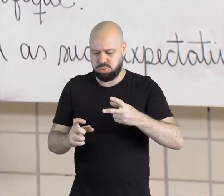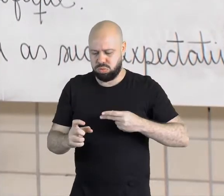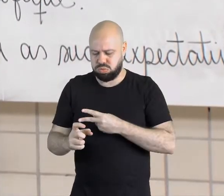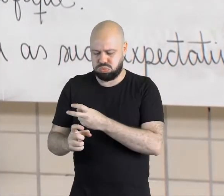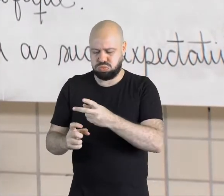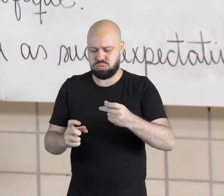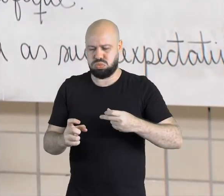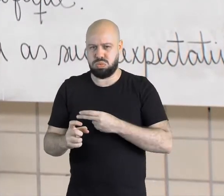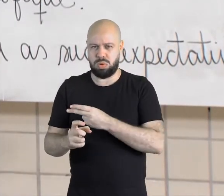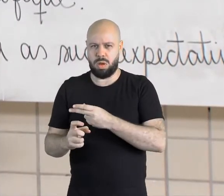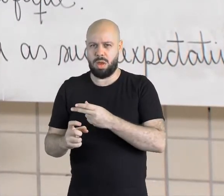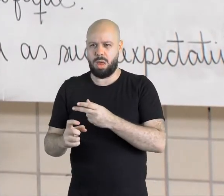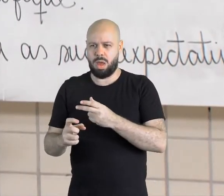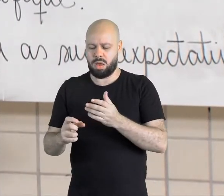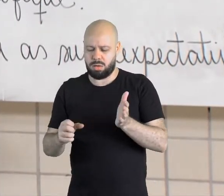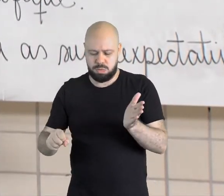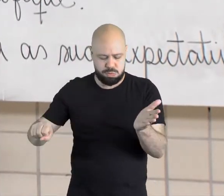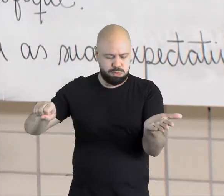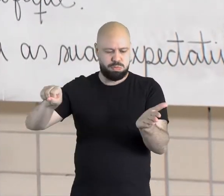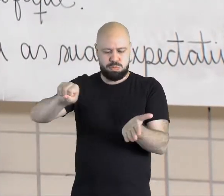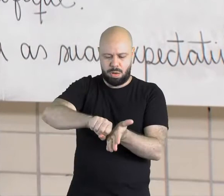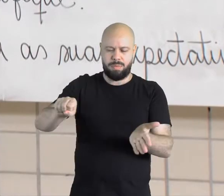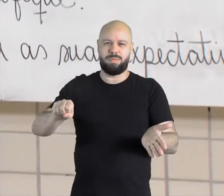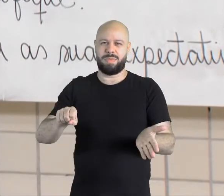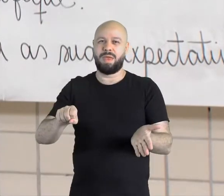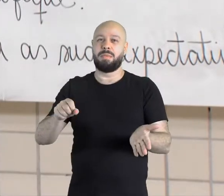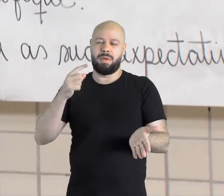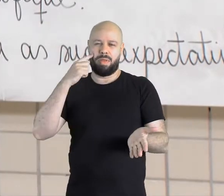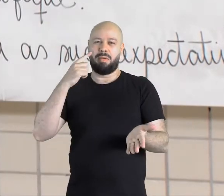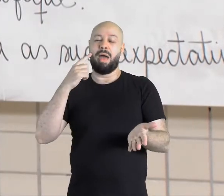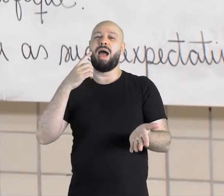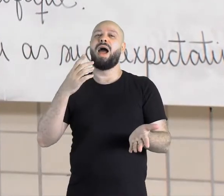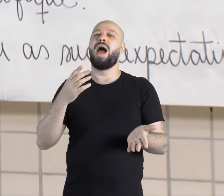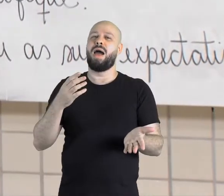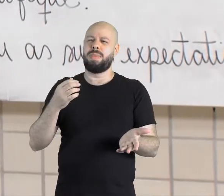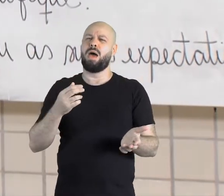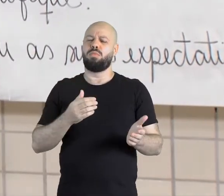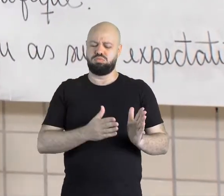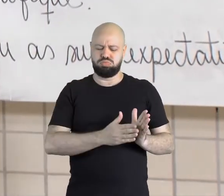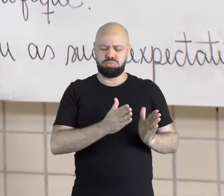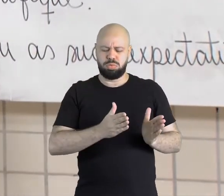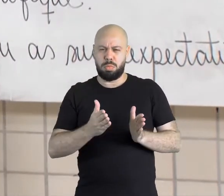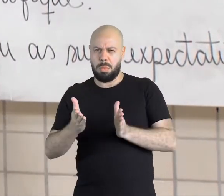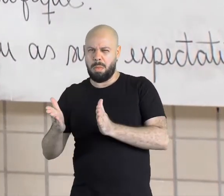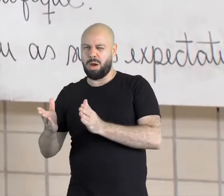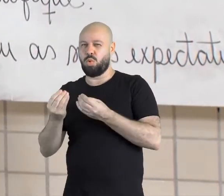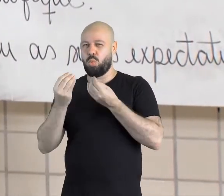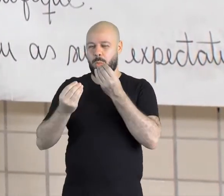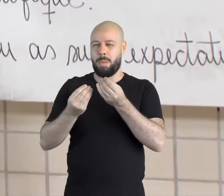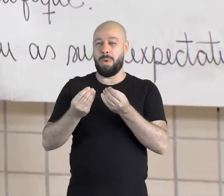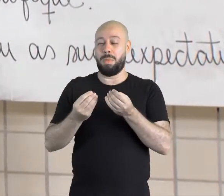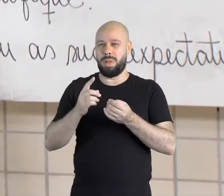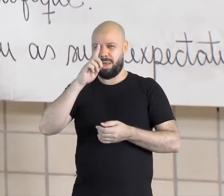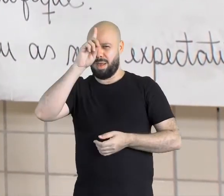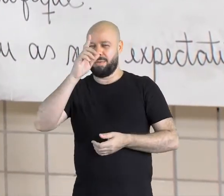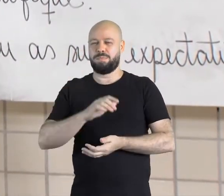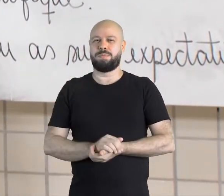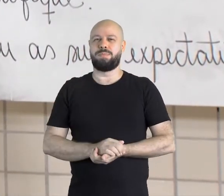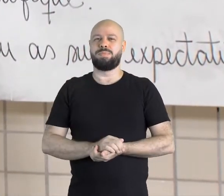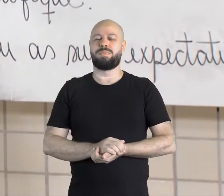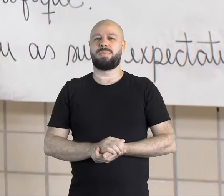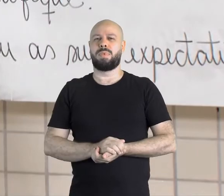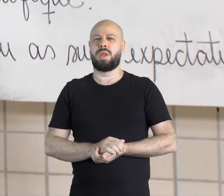quer carimbar ali no papel. É todo um processo que é feito. A xilogravura e o